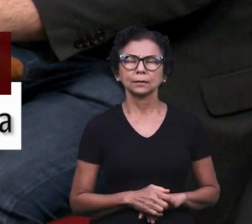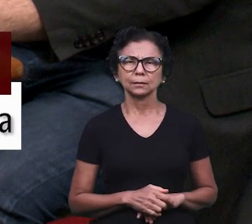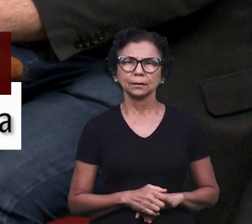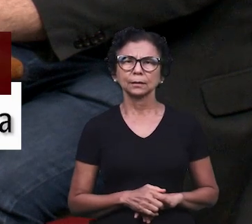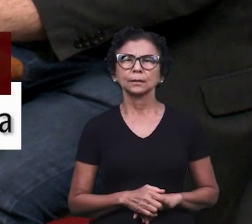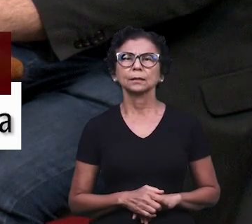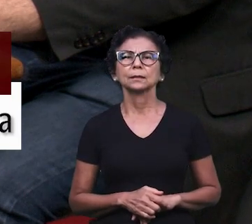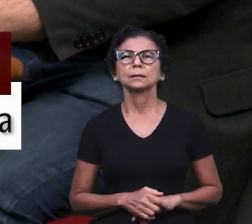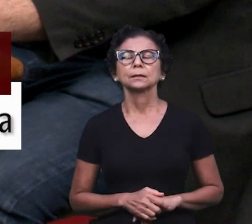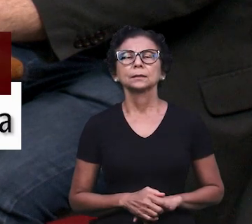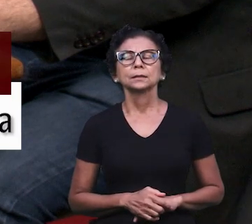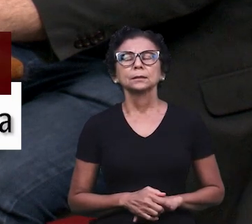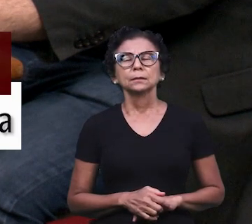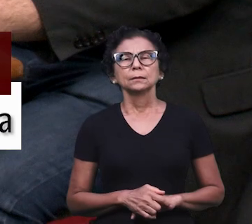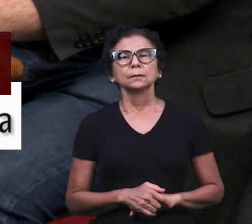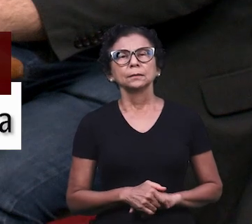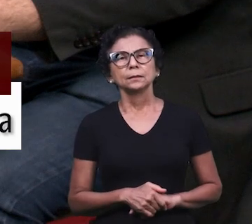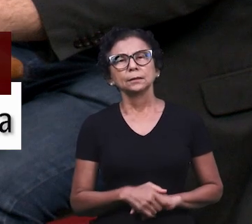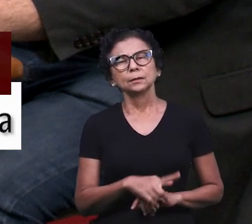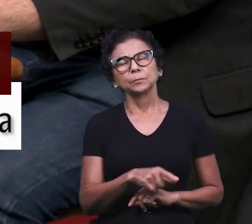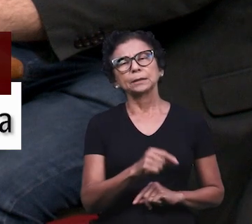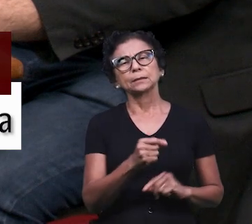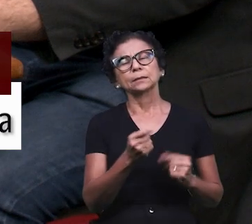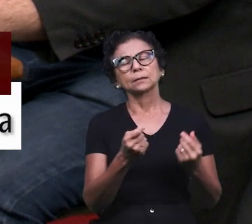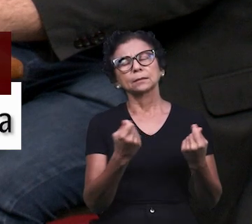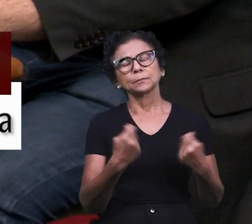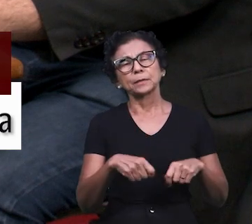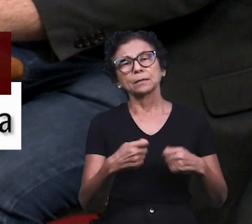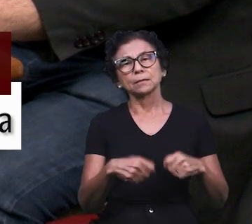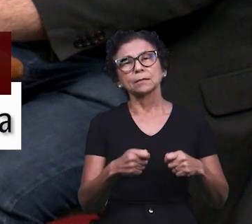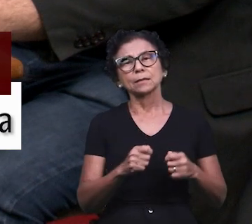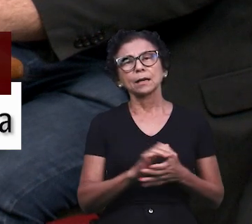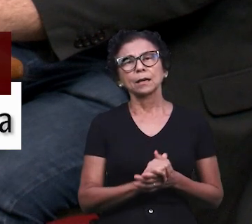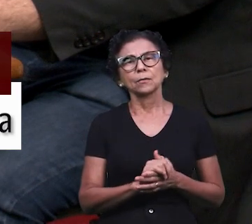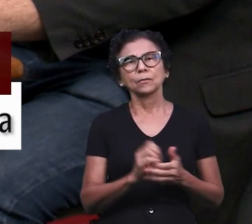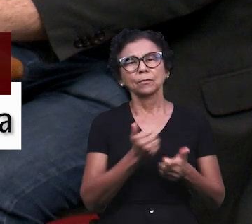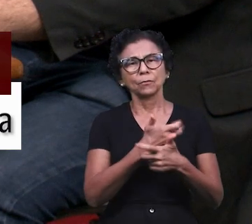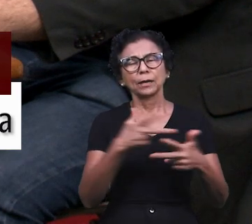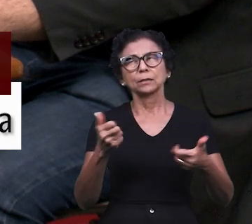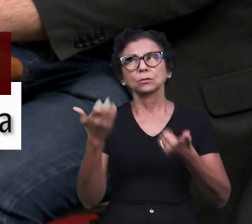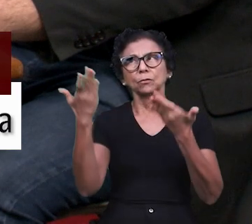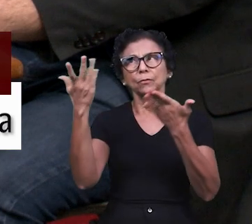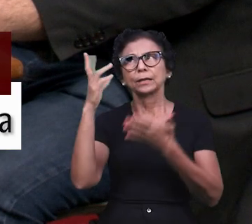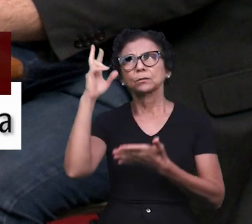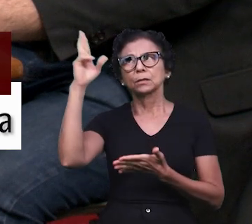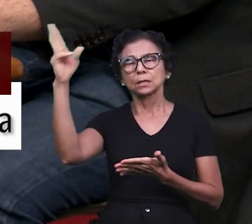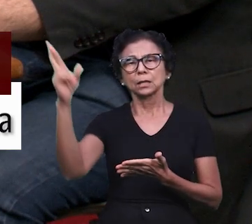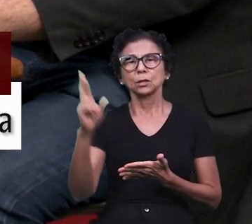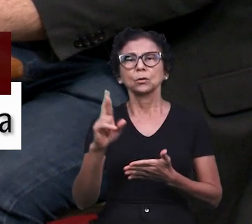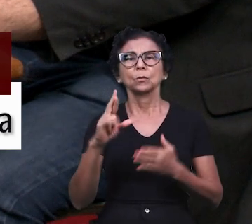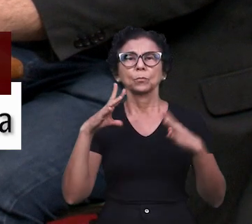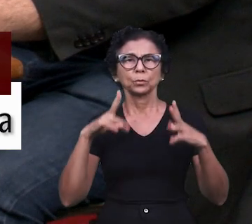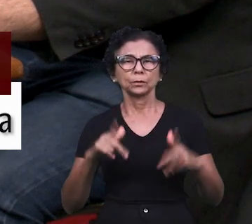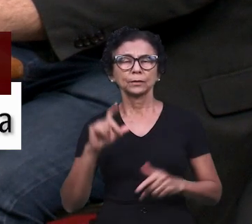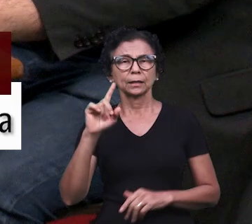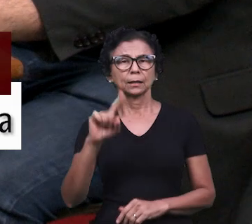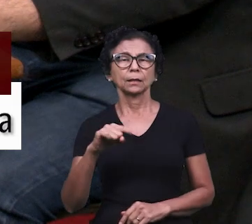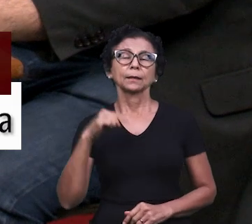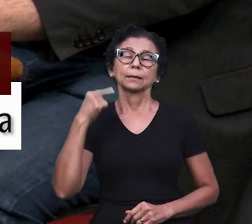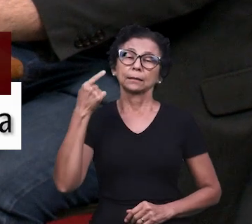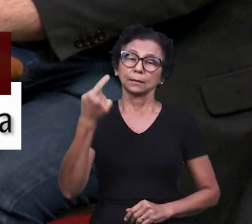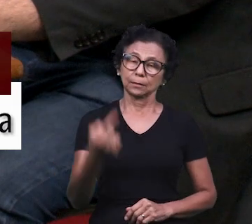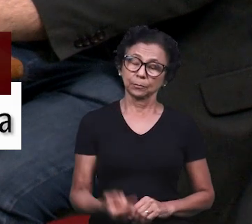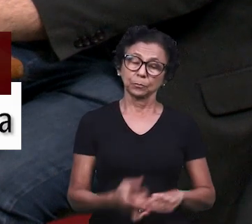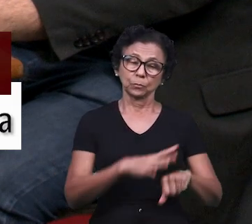para sua purificação, uma oferta ao Senhor, e aí só depois disso, aquele que foi curado